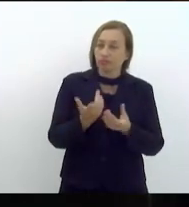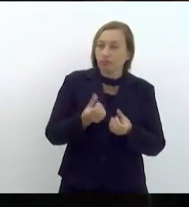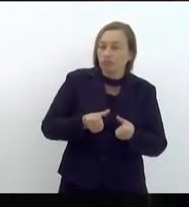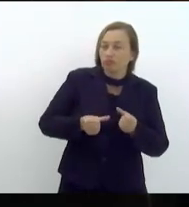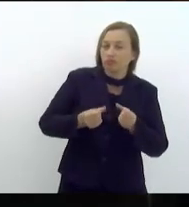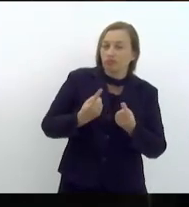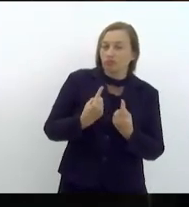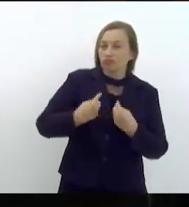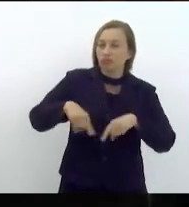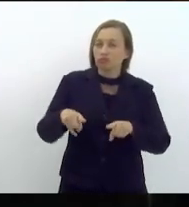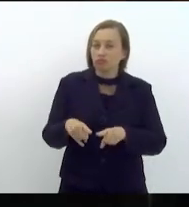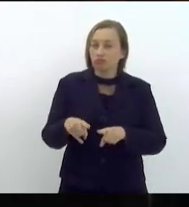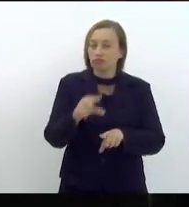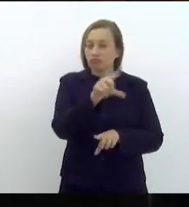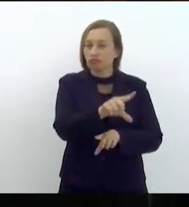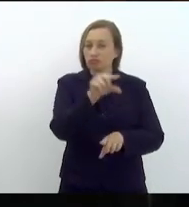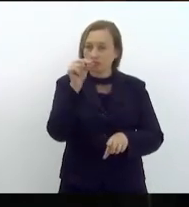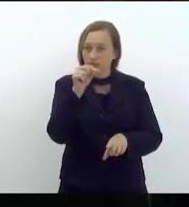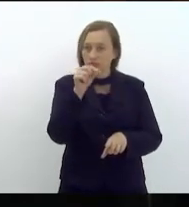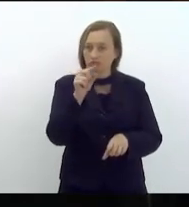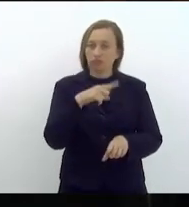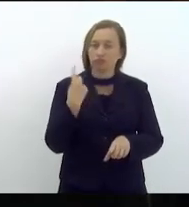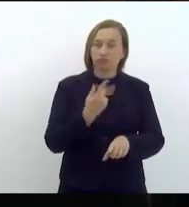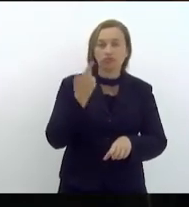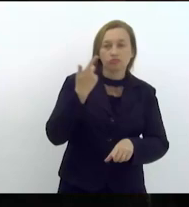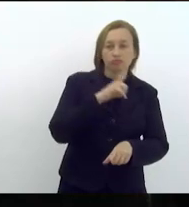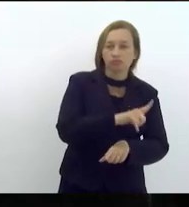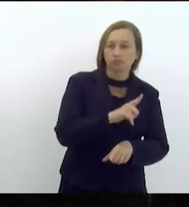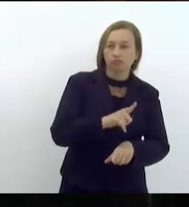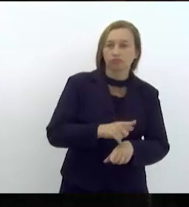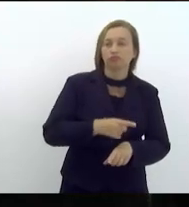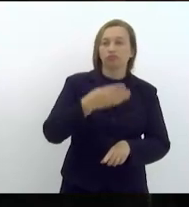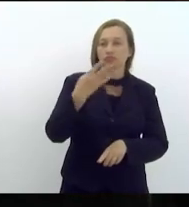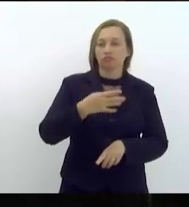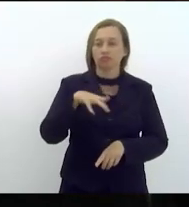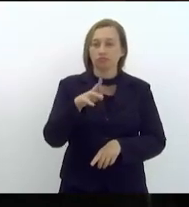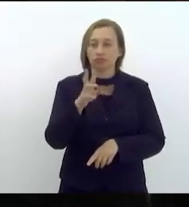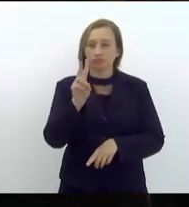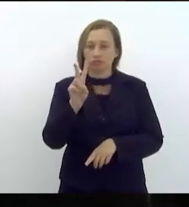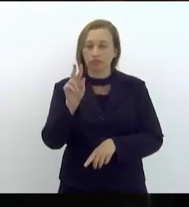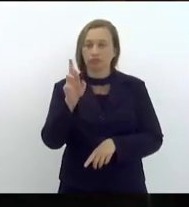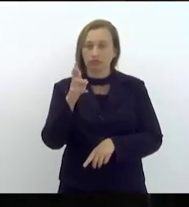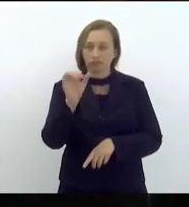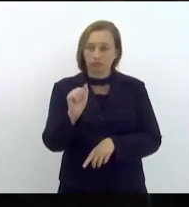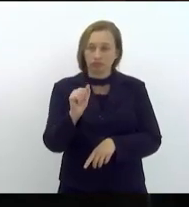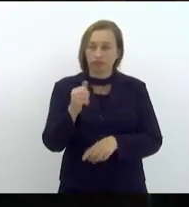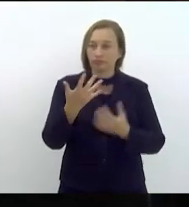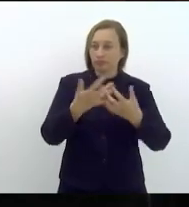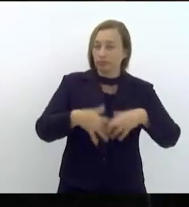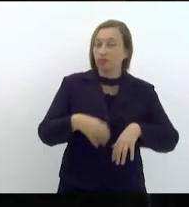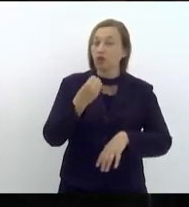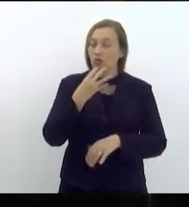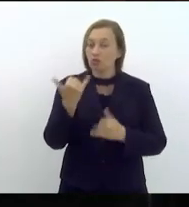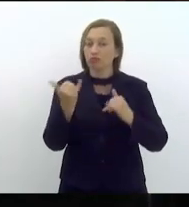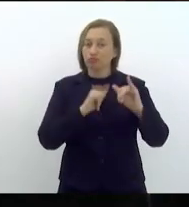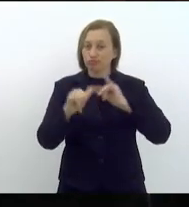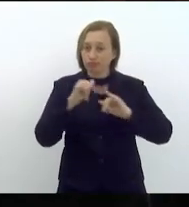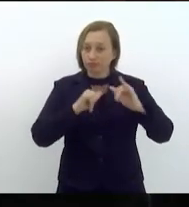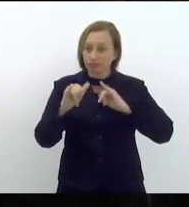a decisão favorável que a gente tinha conseguido na Quarta Vara Cível de Petrópolis E aí eu trago uma boa notícia